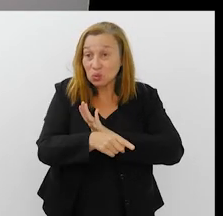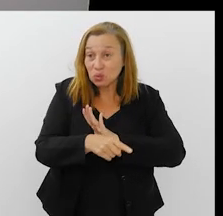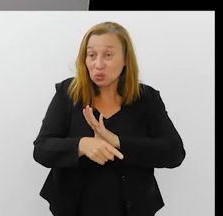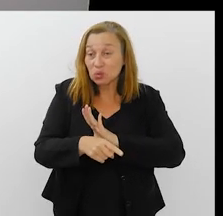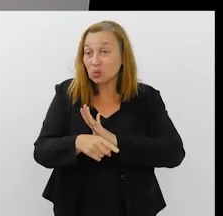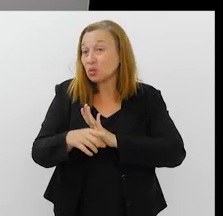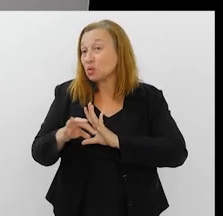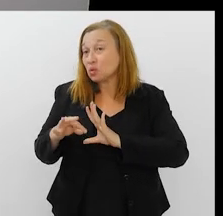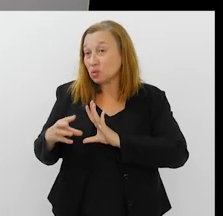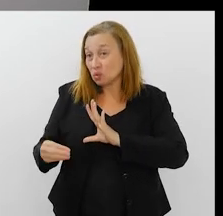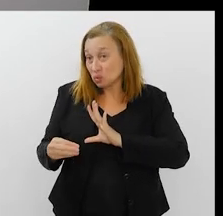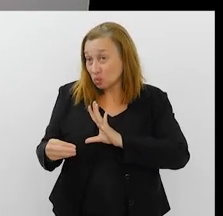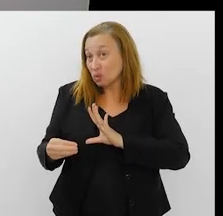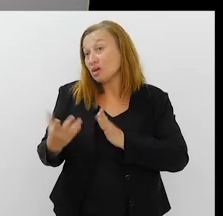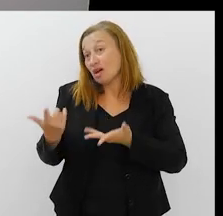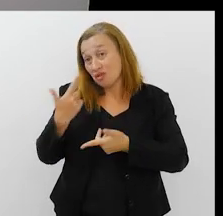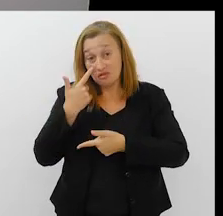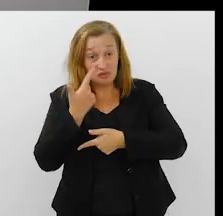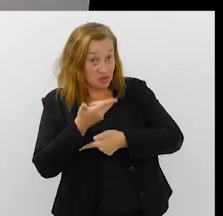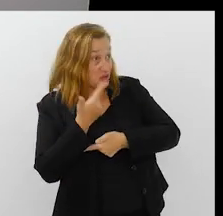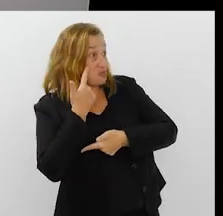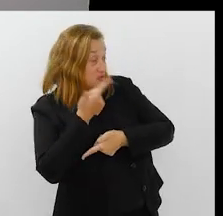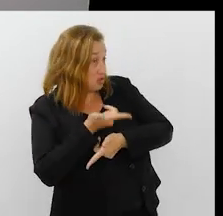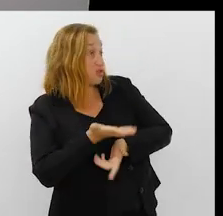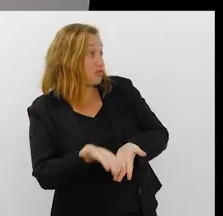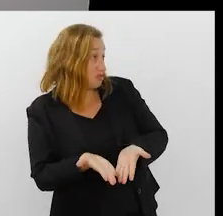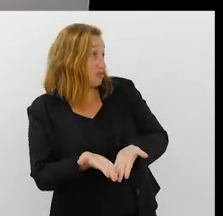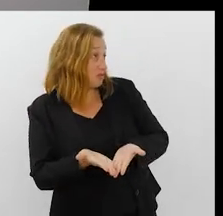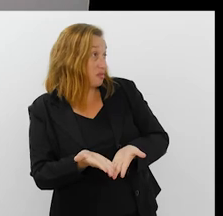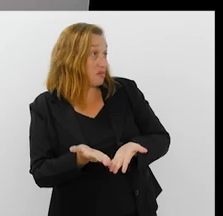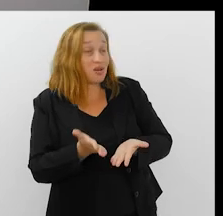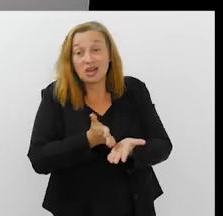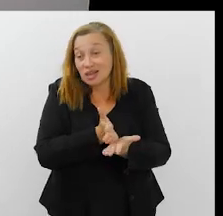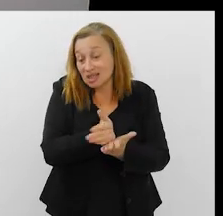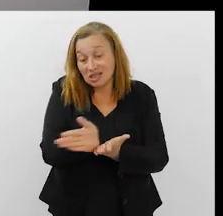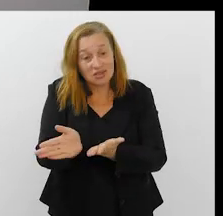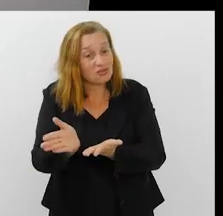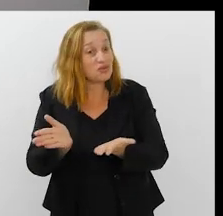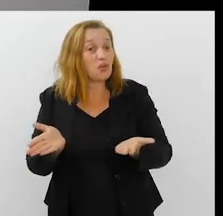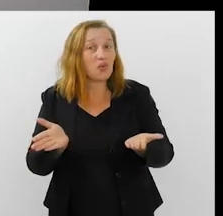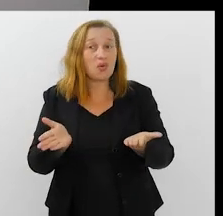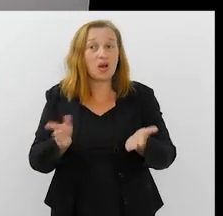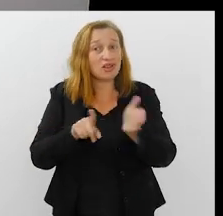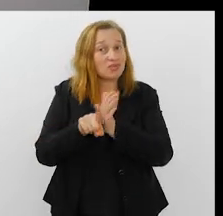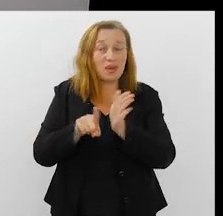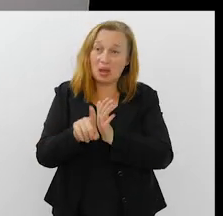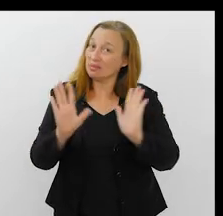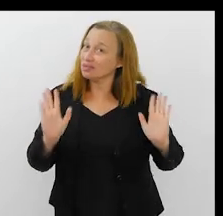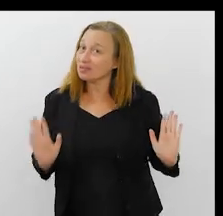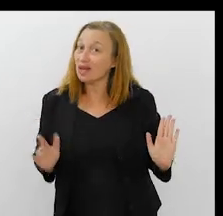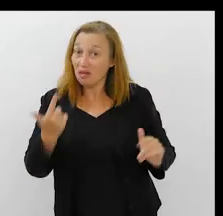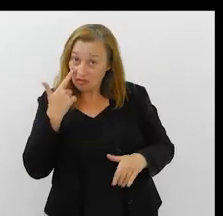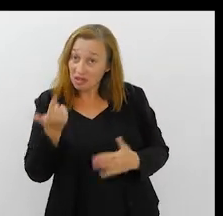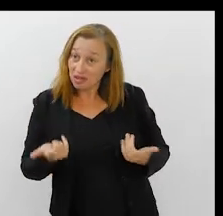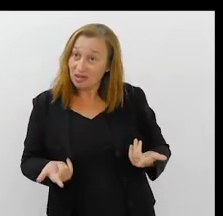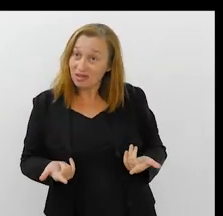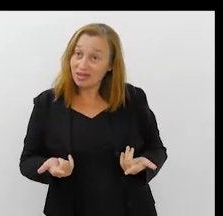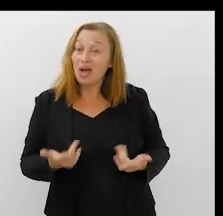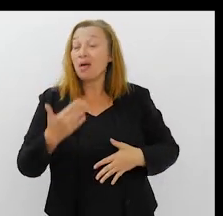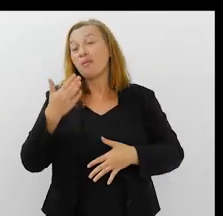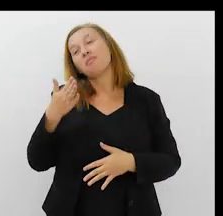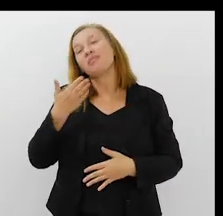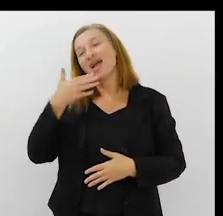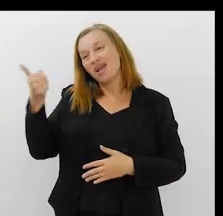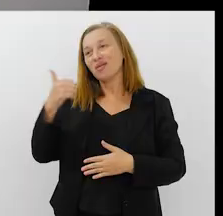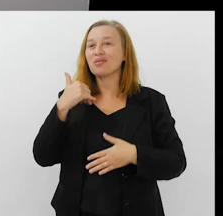pesquisou tudo deve estar frustrada. Não está vendo? Saiu do roteiro. Saiu do roteiro, saiu porque acabou virando... Você tem o enredista. Mas eu